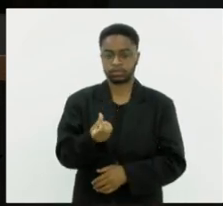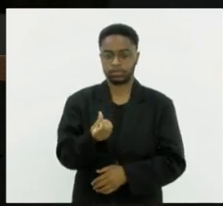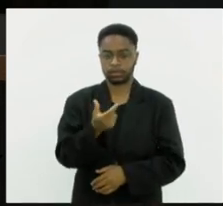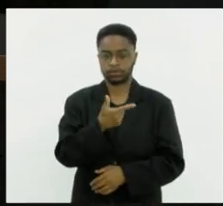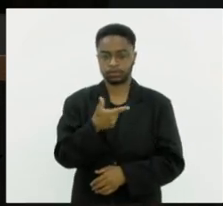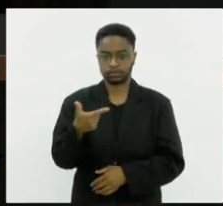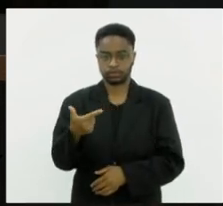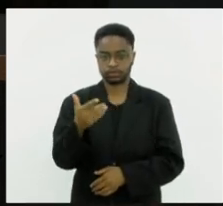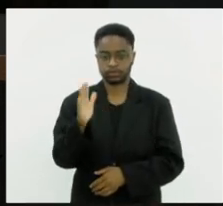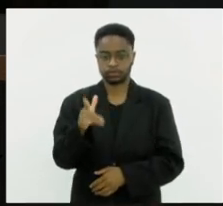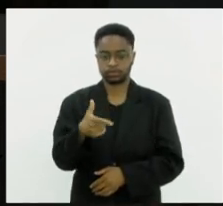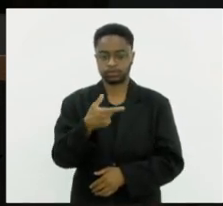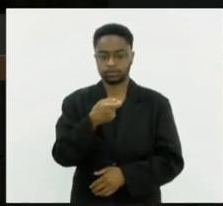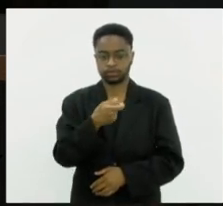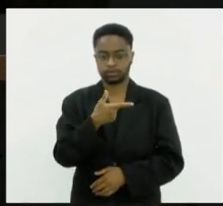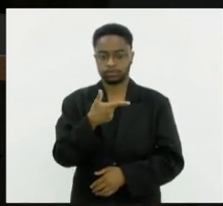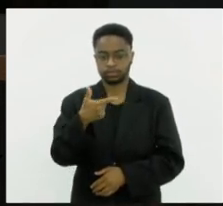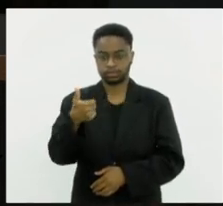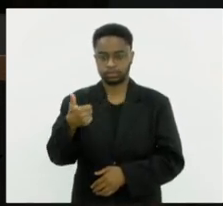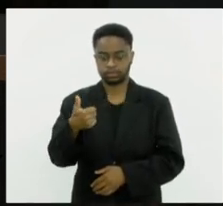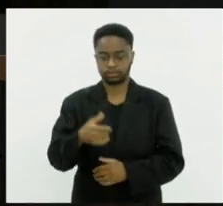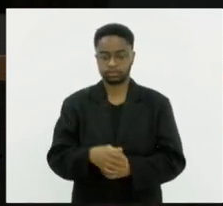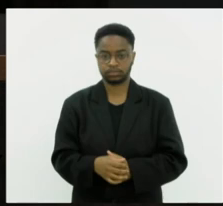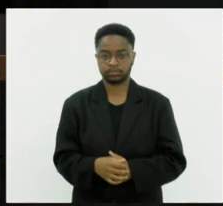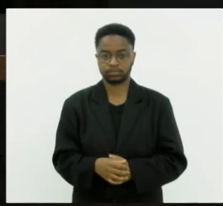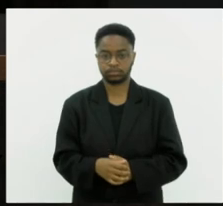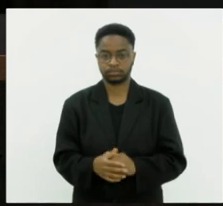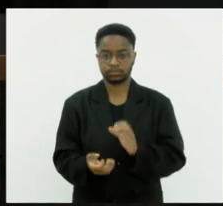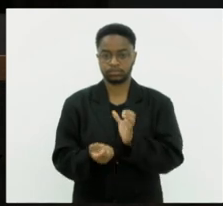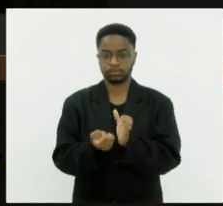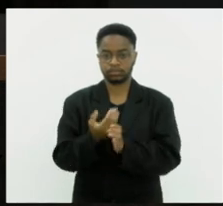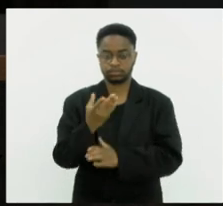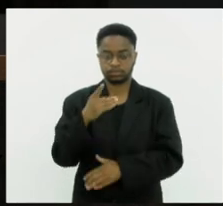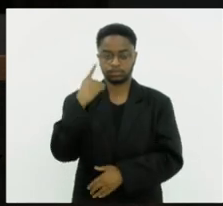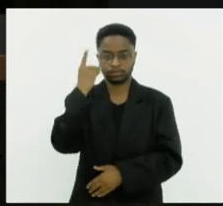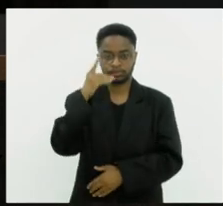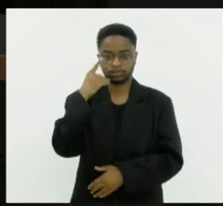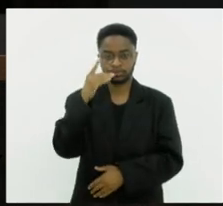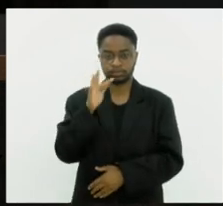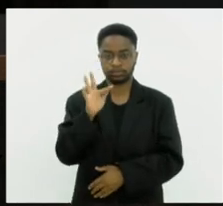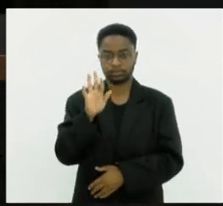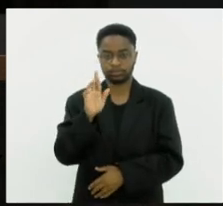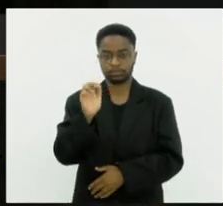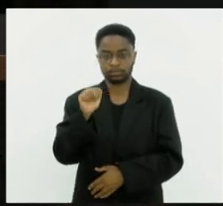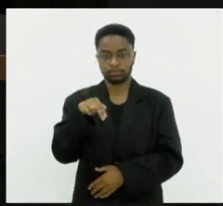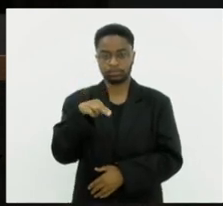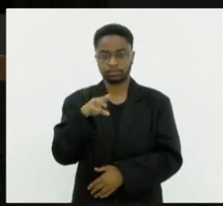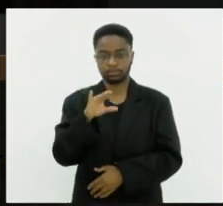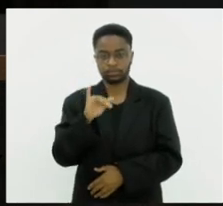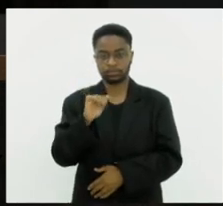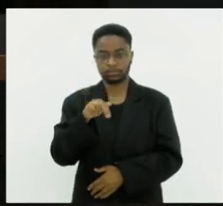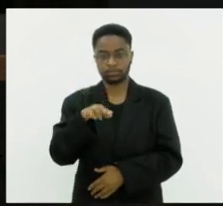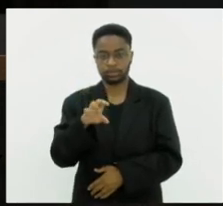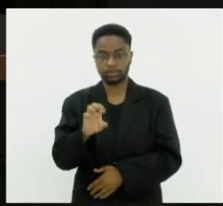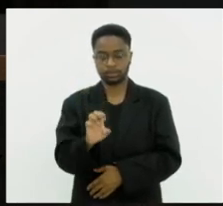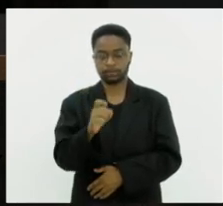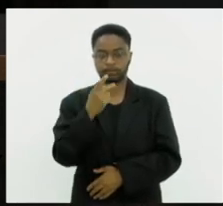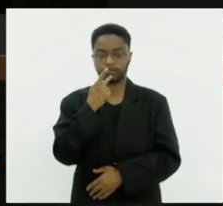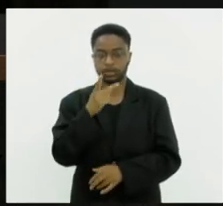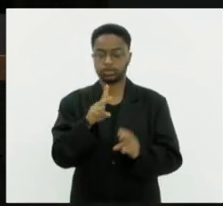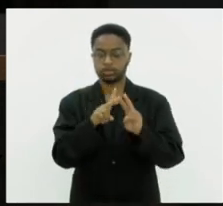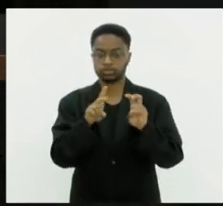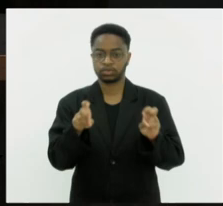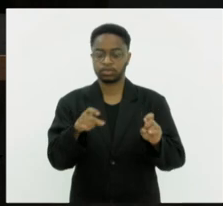4622 de 2021, de autoria da deputada Franciane Mota, que dispõe sobre